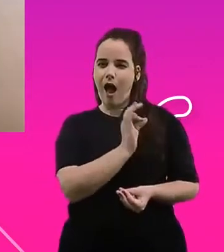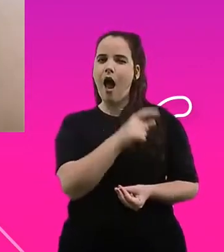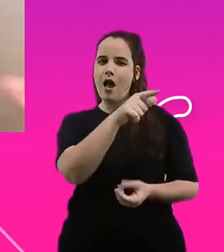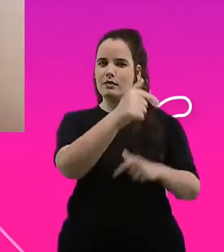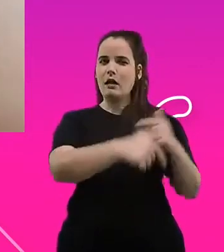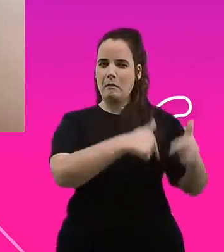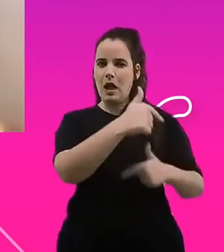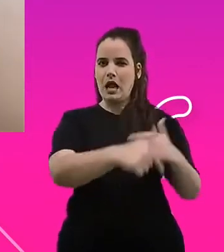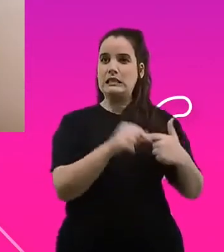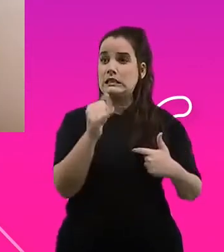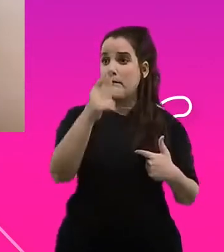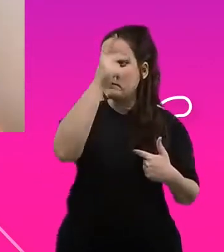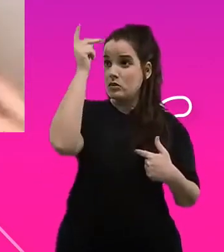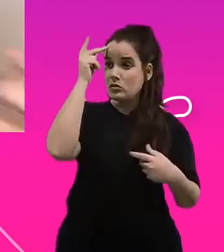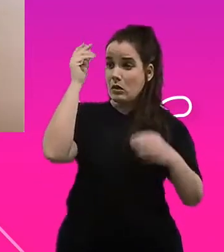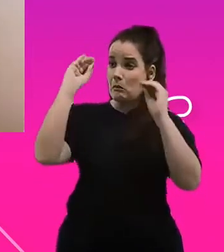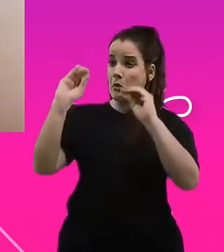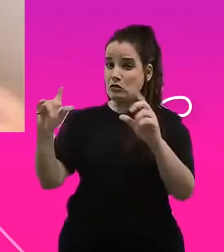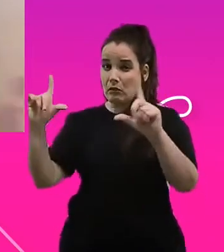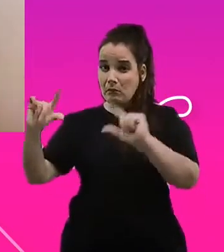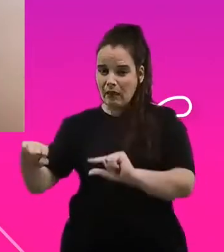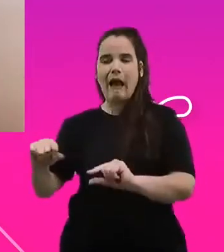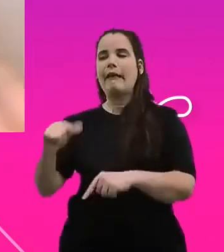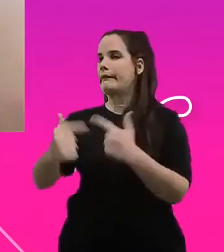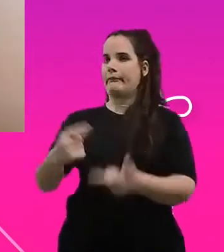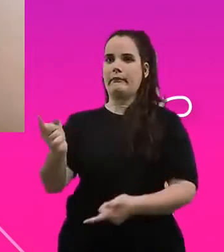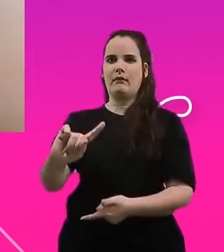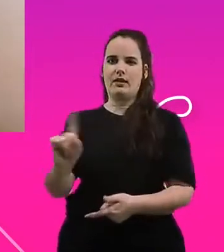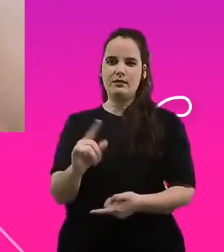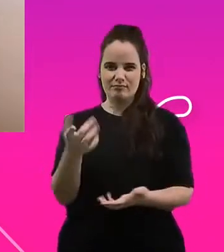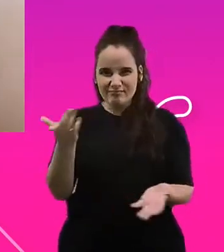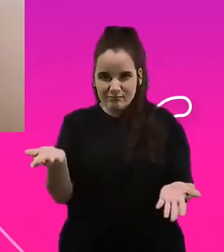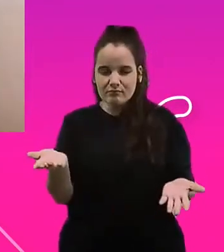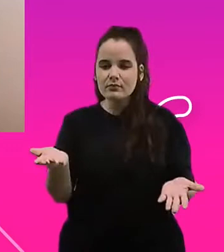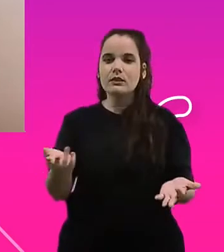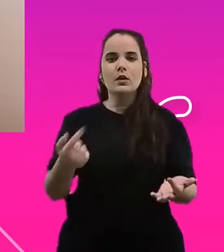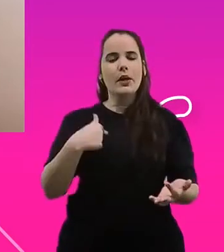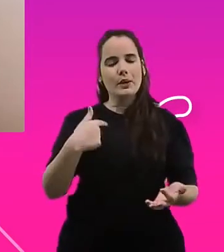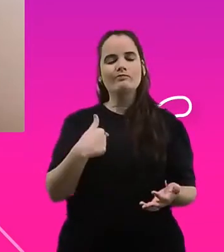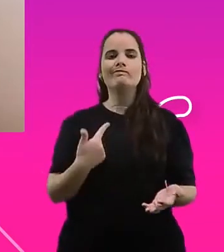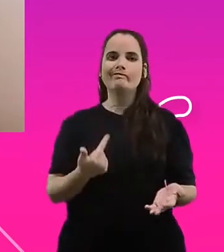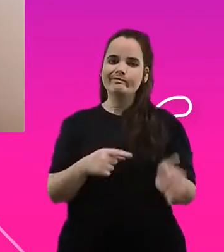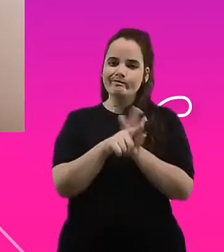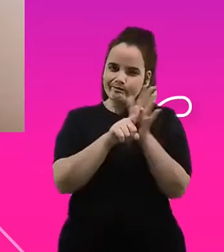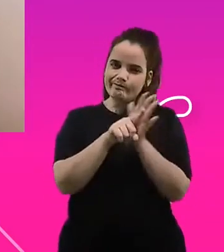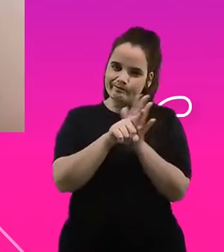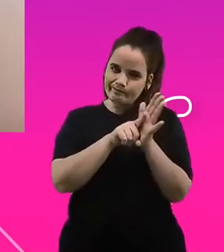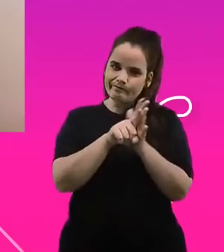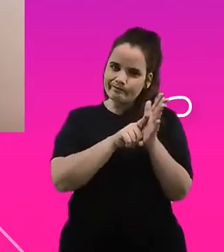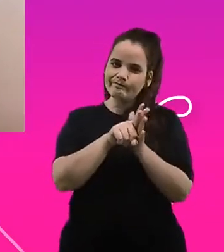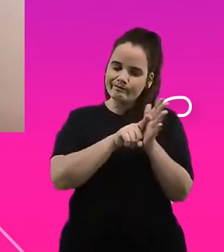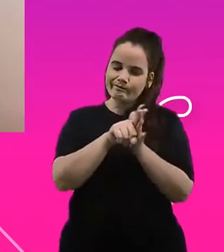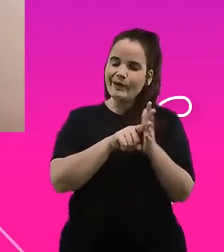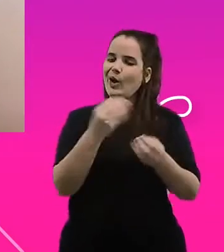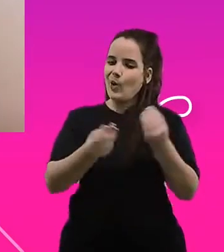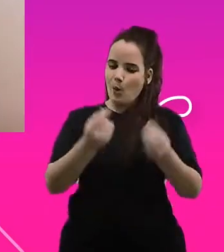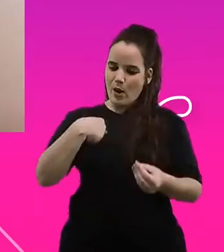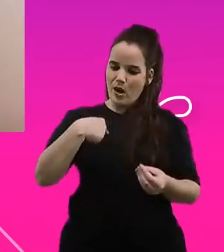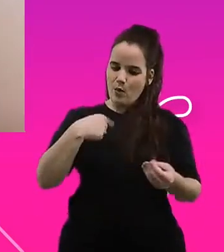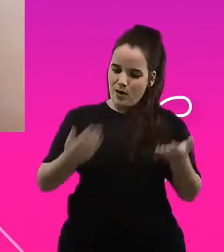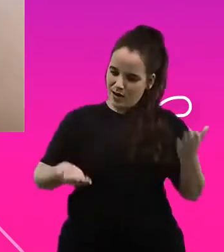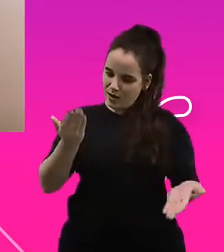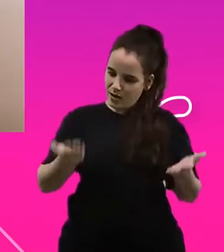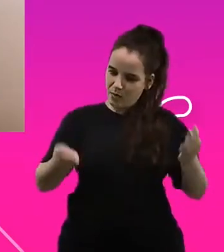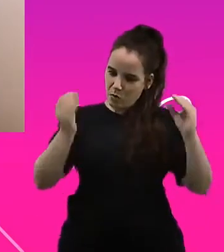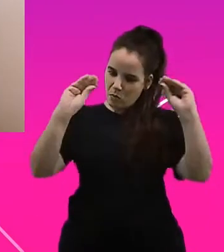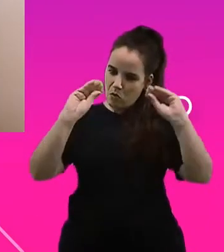E eu também, né, nessa busca de entender muito o que que é isso e como chegar nesse ponto de equilíbrio, eu observo